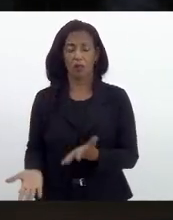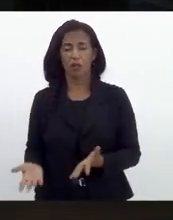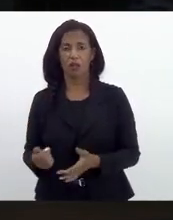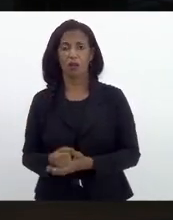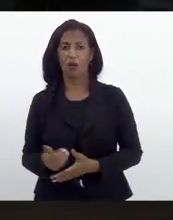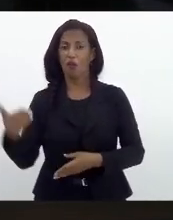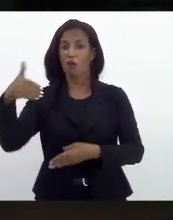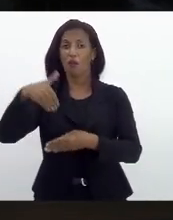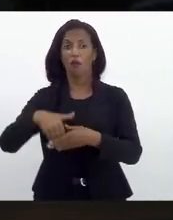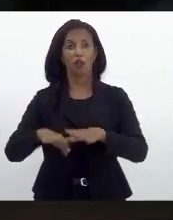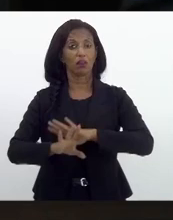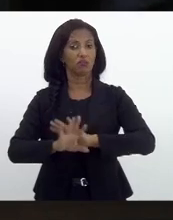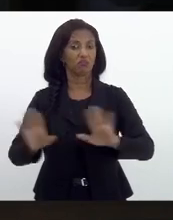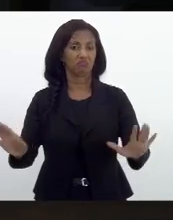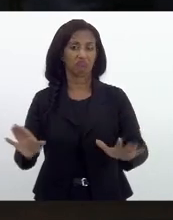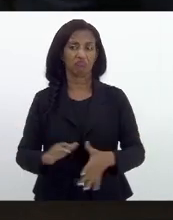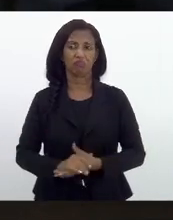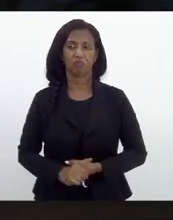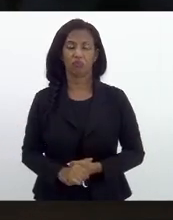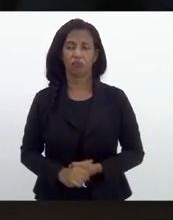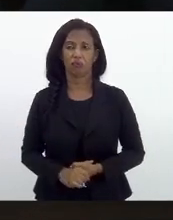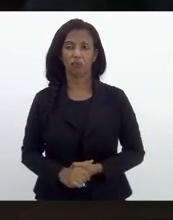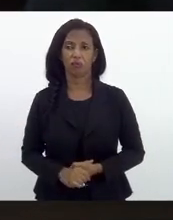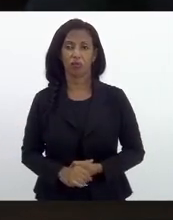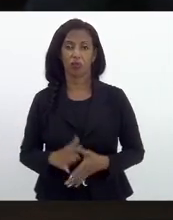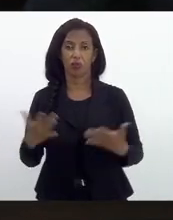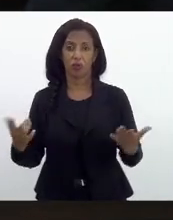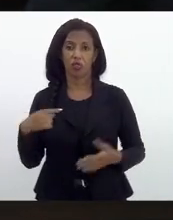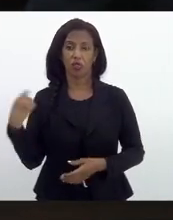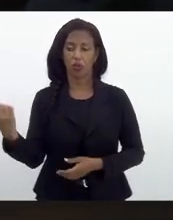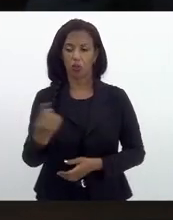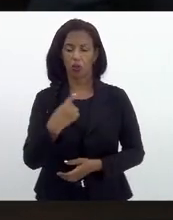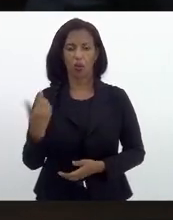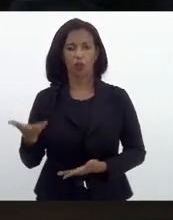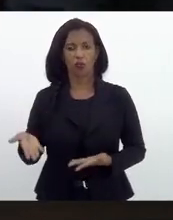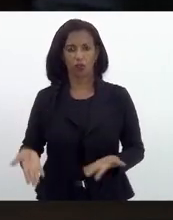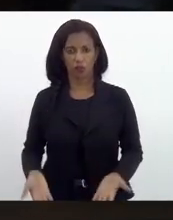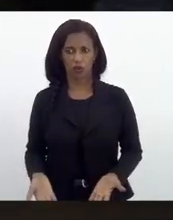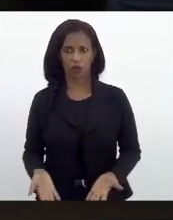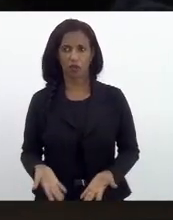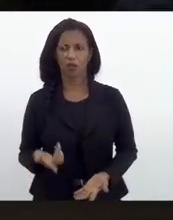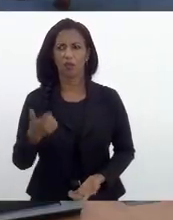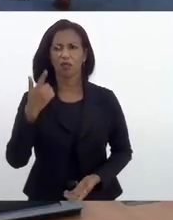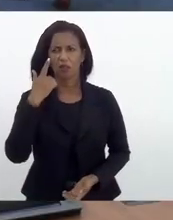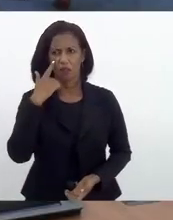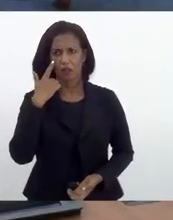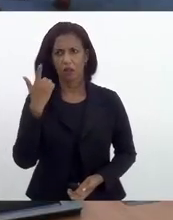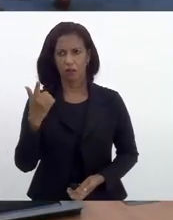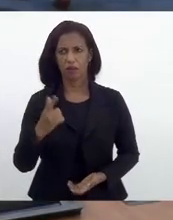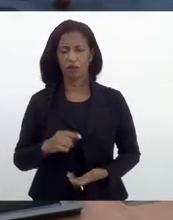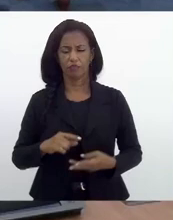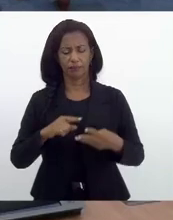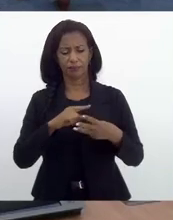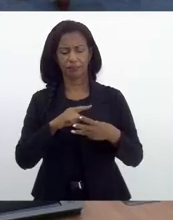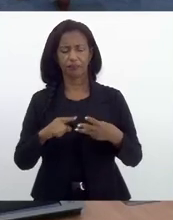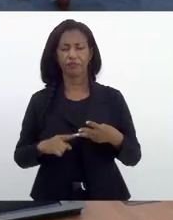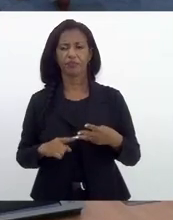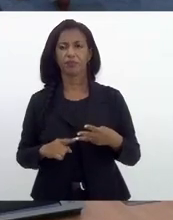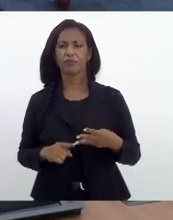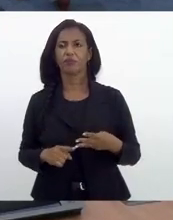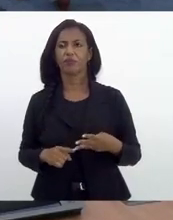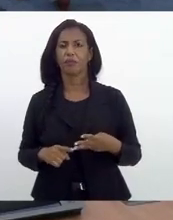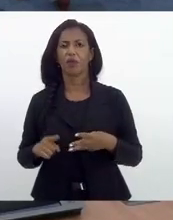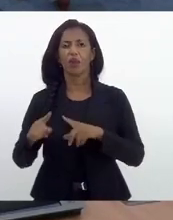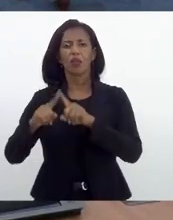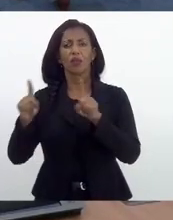matéria do jeito que estava ou seja nós estamos fazendo aqui deixa eu tentar ajudar porque ela fez três questões de ordem em relação ao